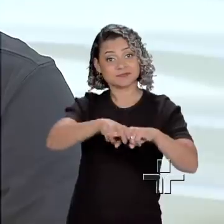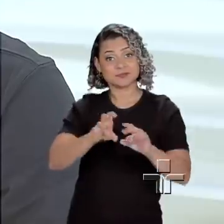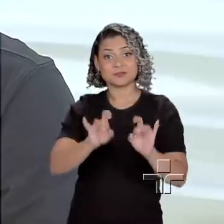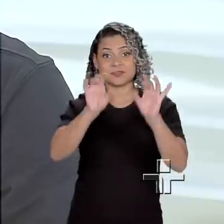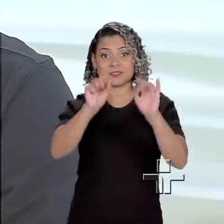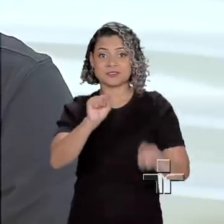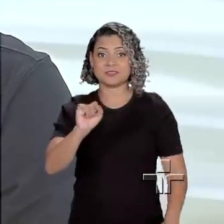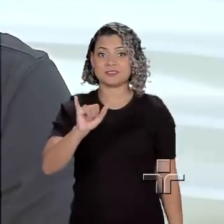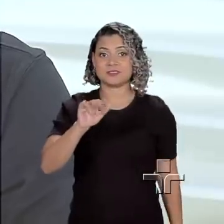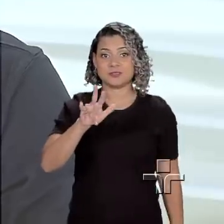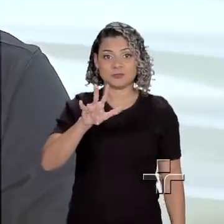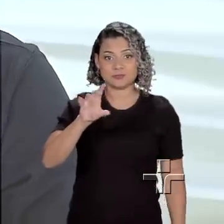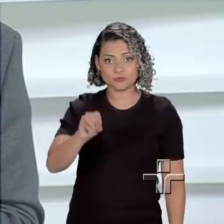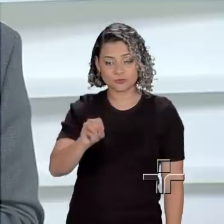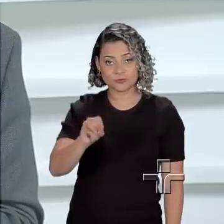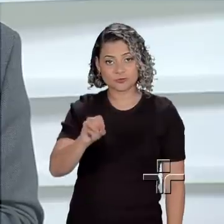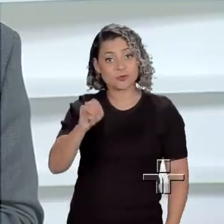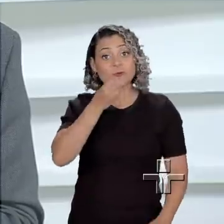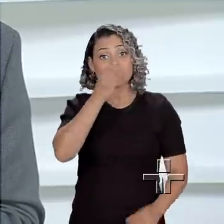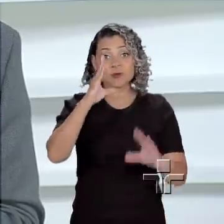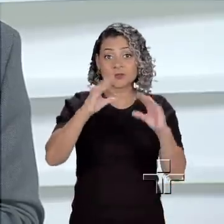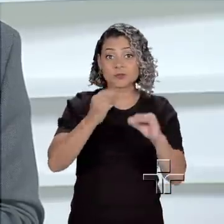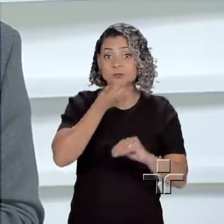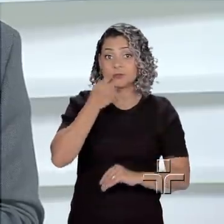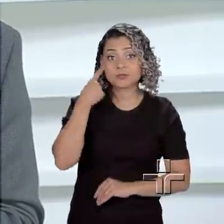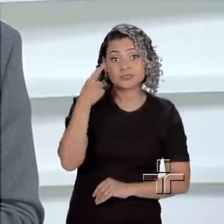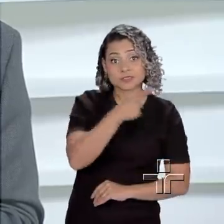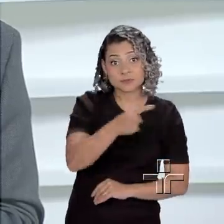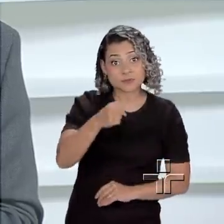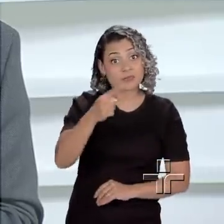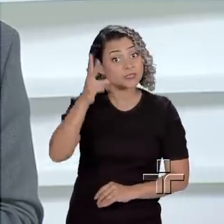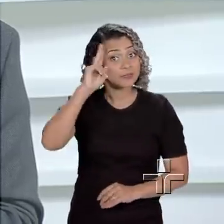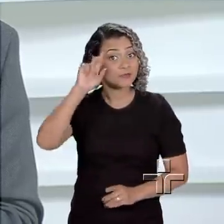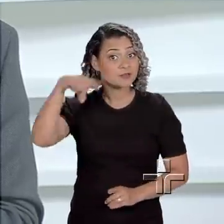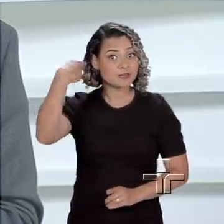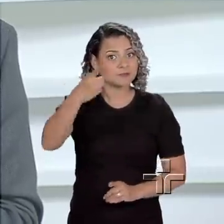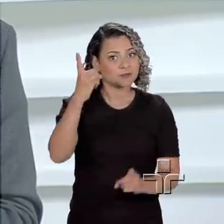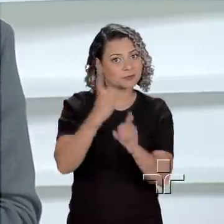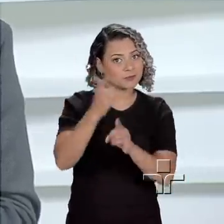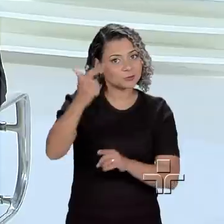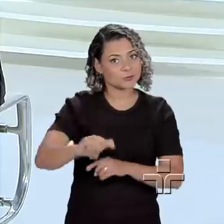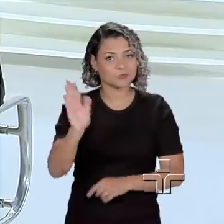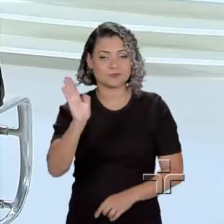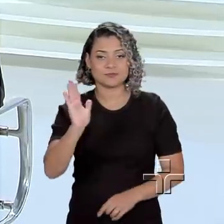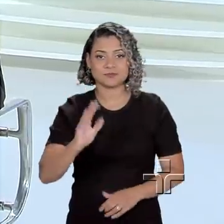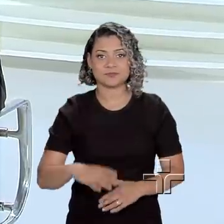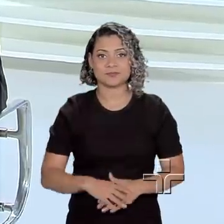Silvio Meira. Boa noite, boa semana e até a próxima segunda-feira. Até lá!